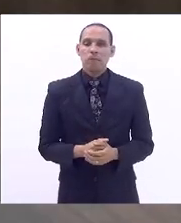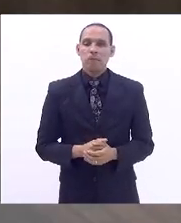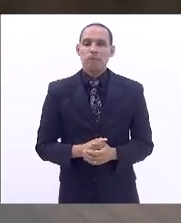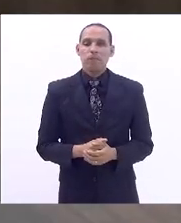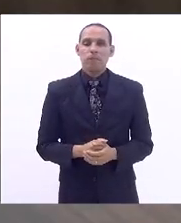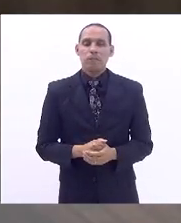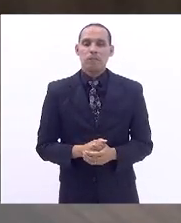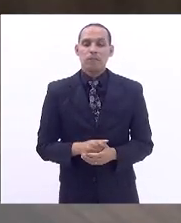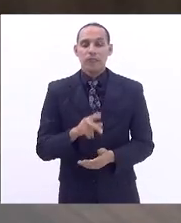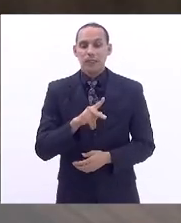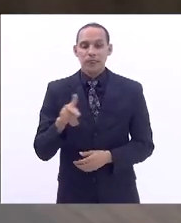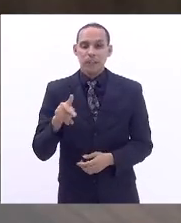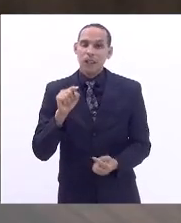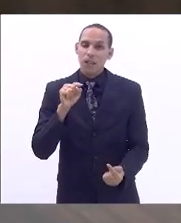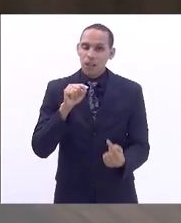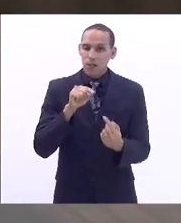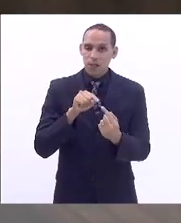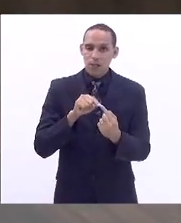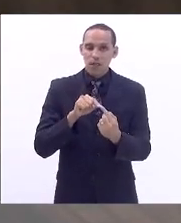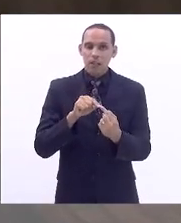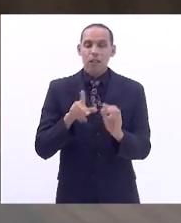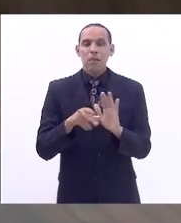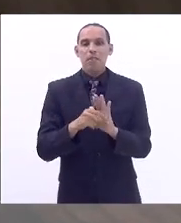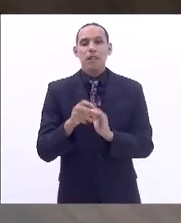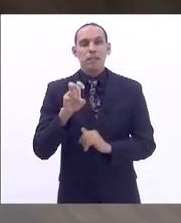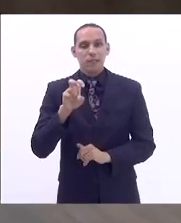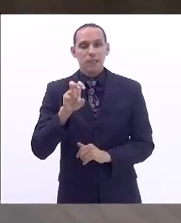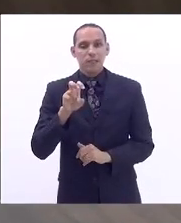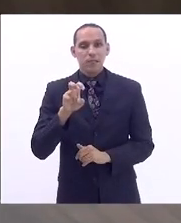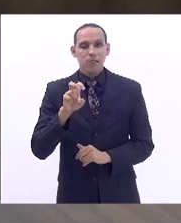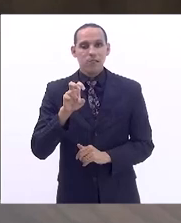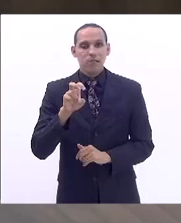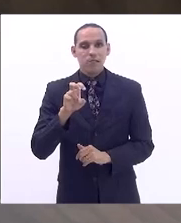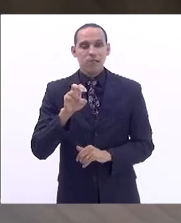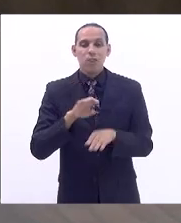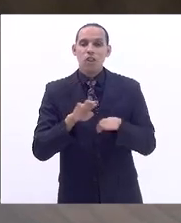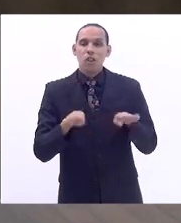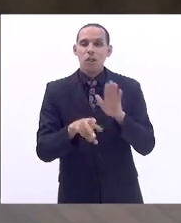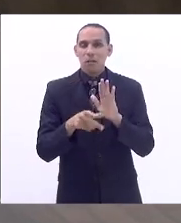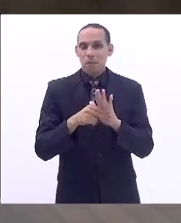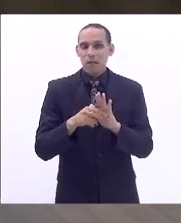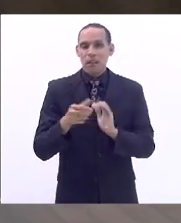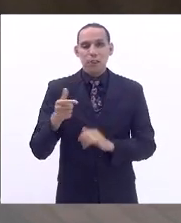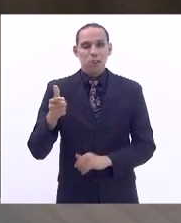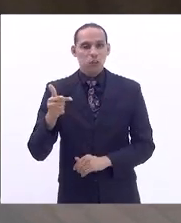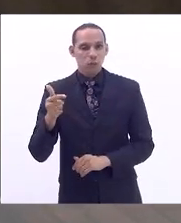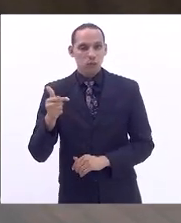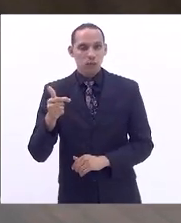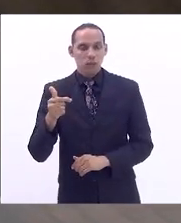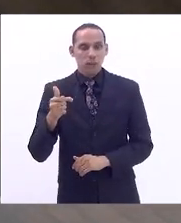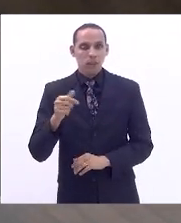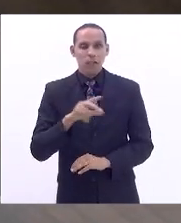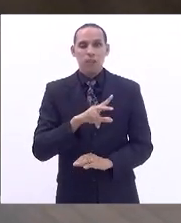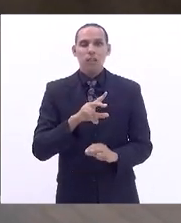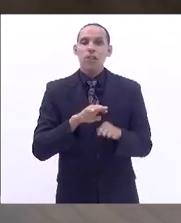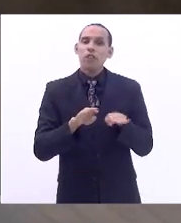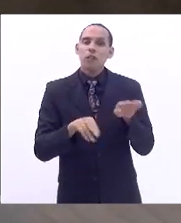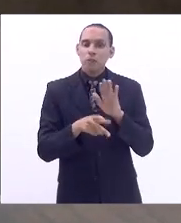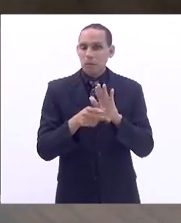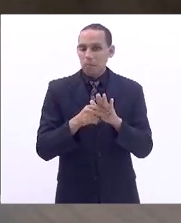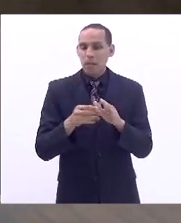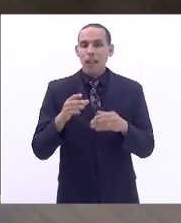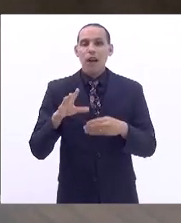o seu presente parecer é favorável emenda cinco favorável com subemenda à emenda 12 favorável com o surgimento